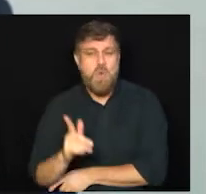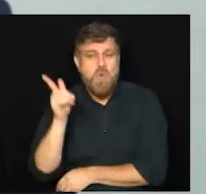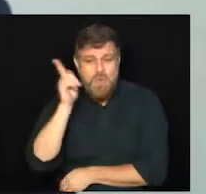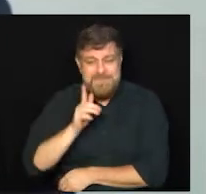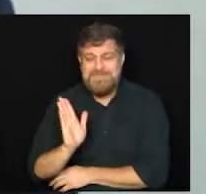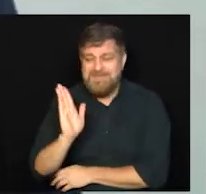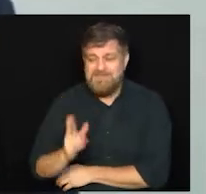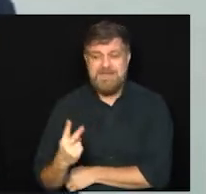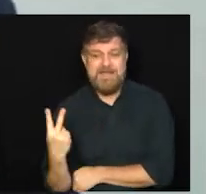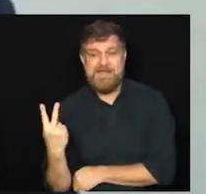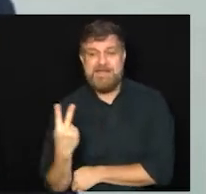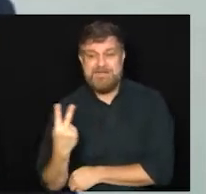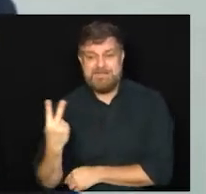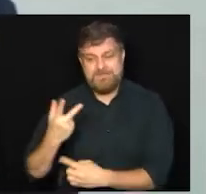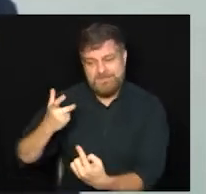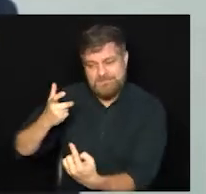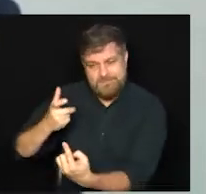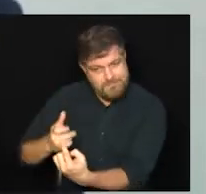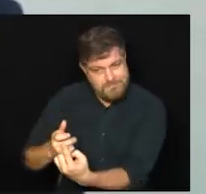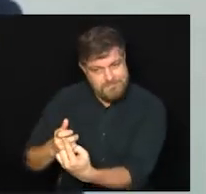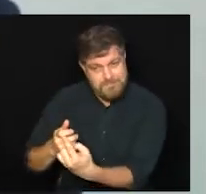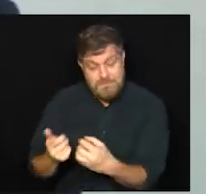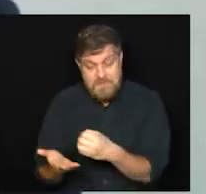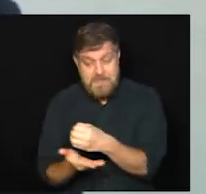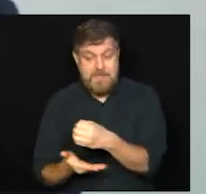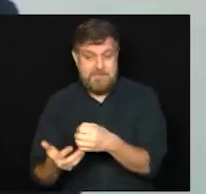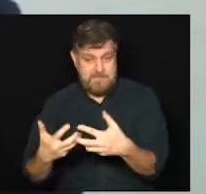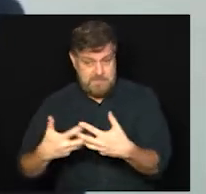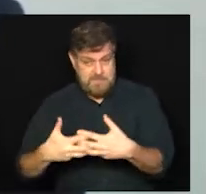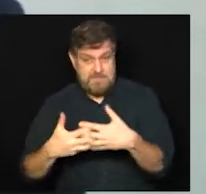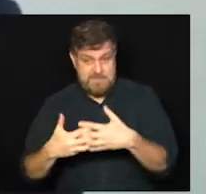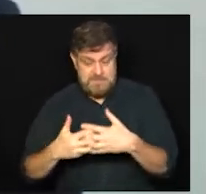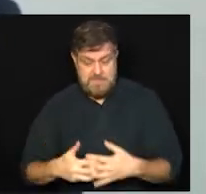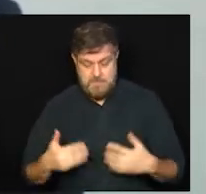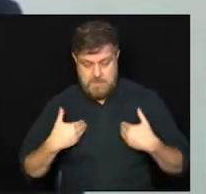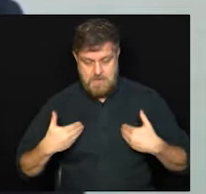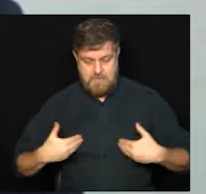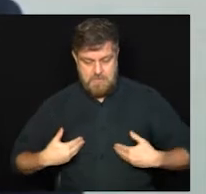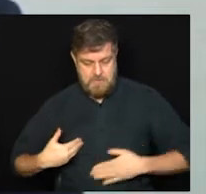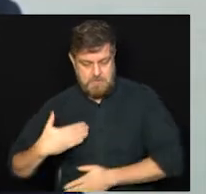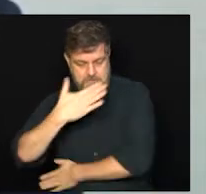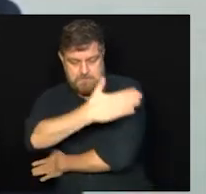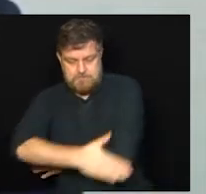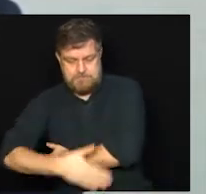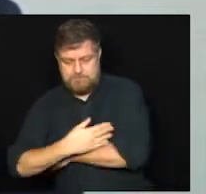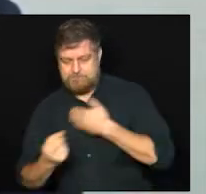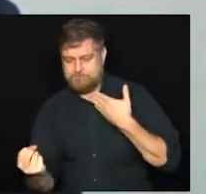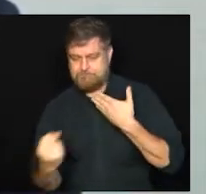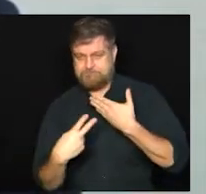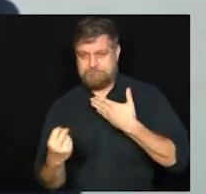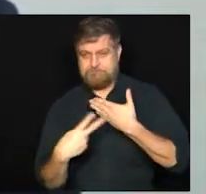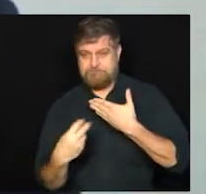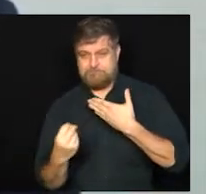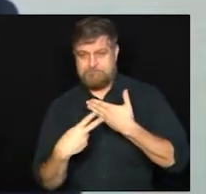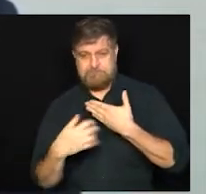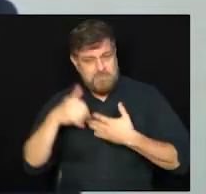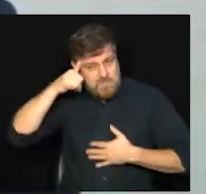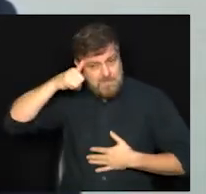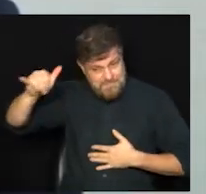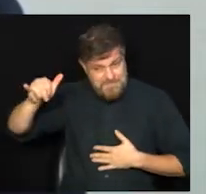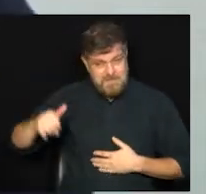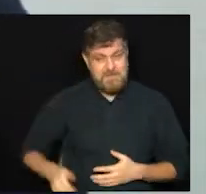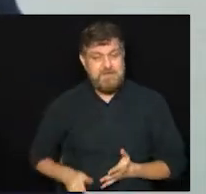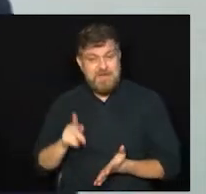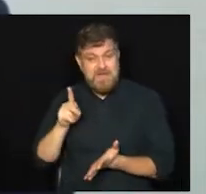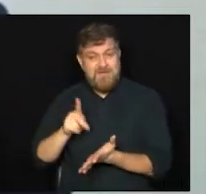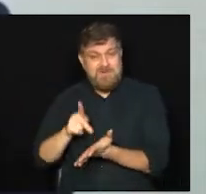a segunda dose ela é fundamental para garantir a imunidade. Então, a verdade é que a